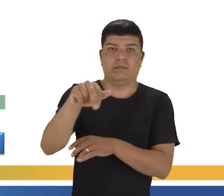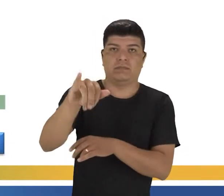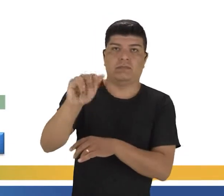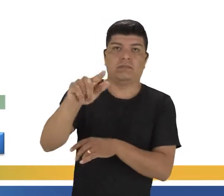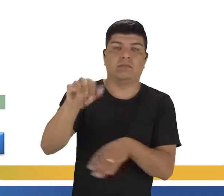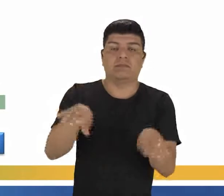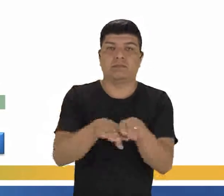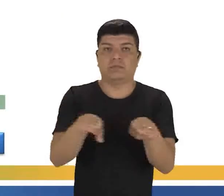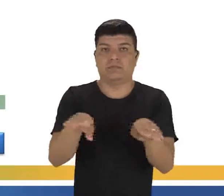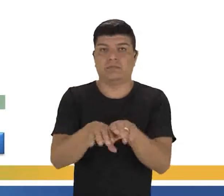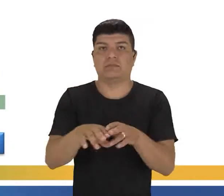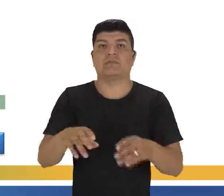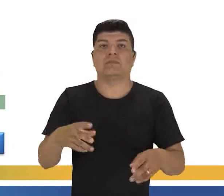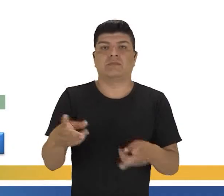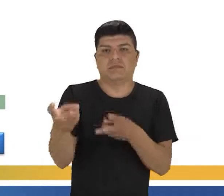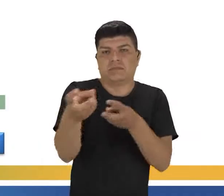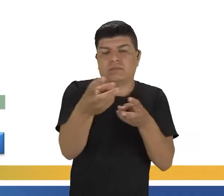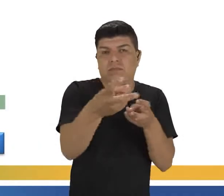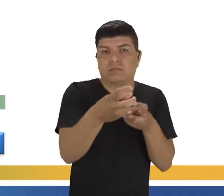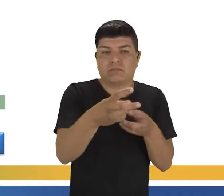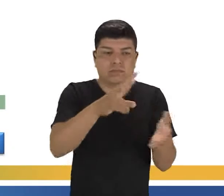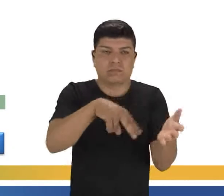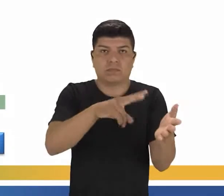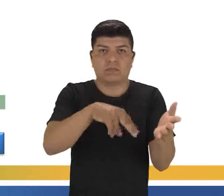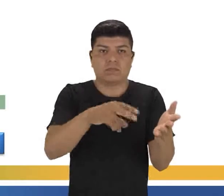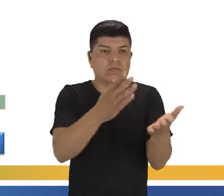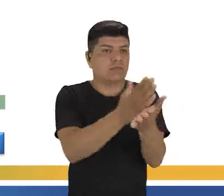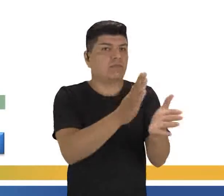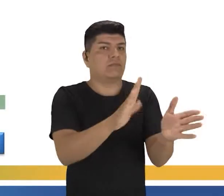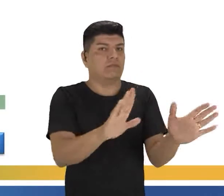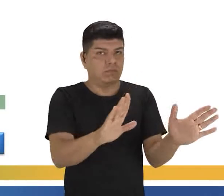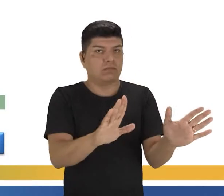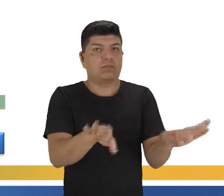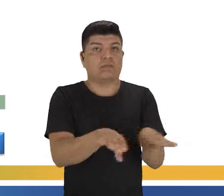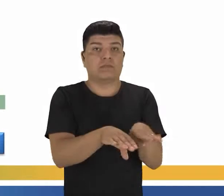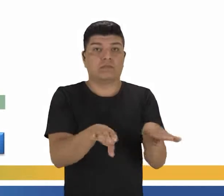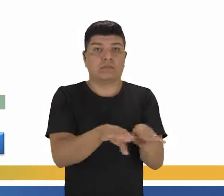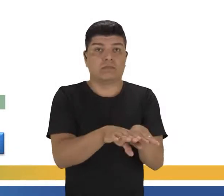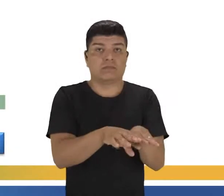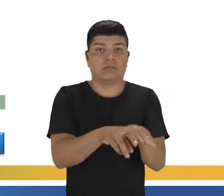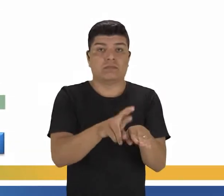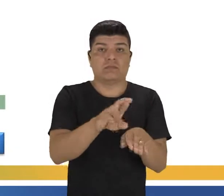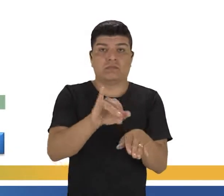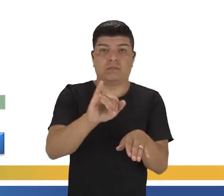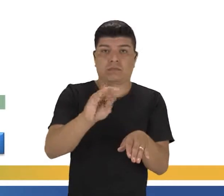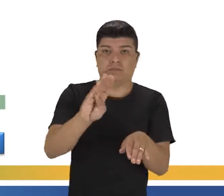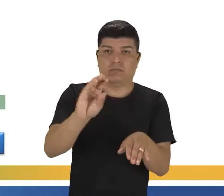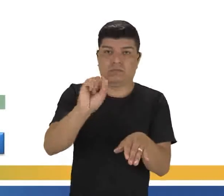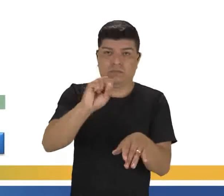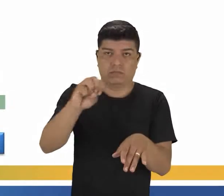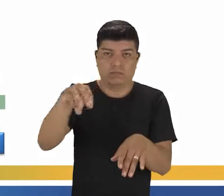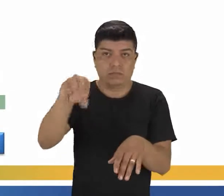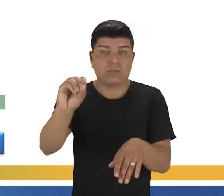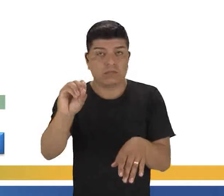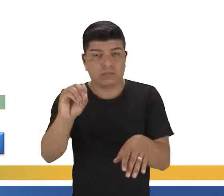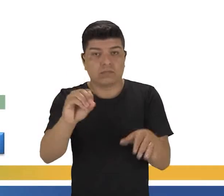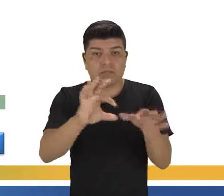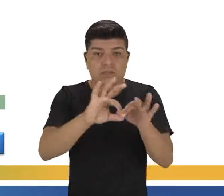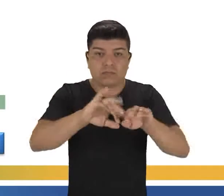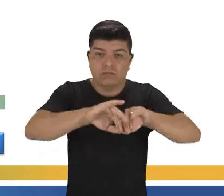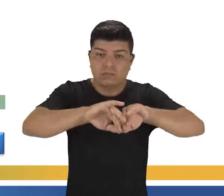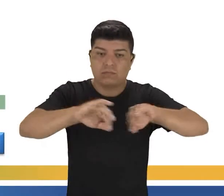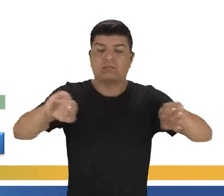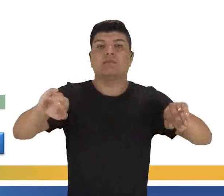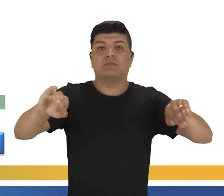tudo bem? Aí ele vai identificar que aquela leitura terminou e aí o ribossomo vai se desacoplar do RNA